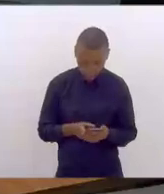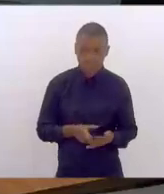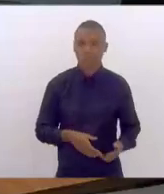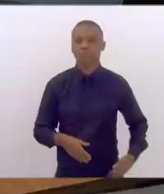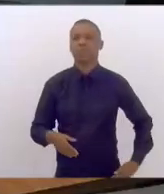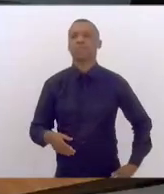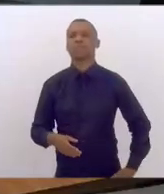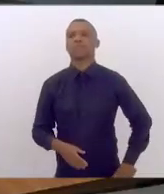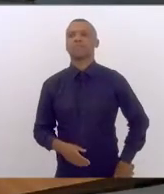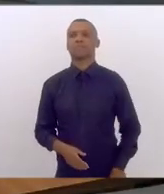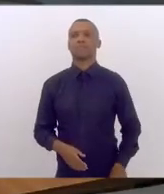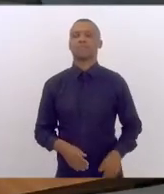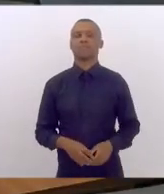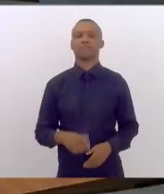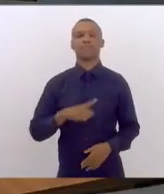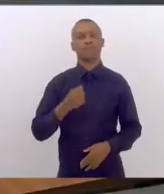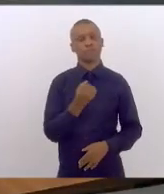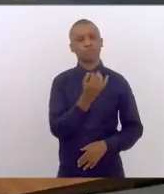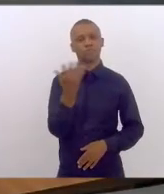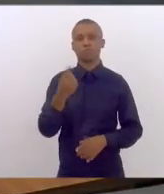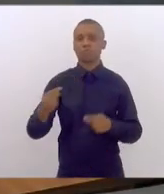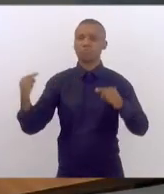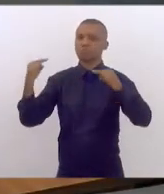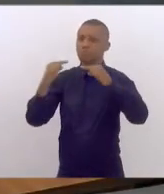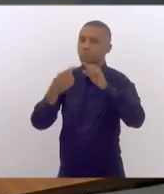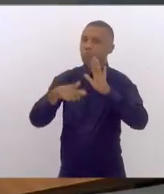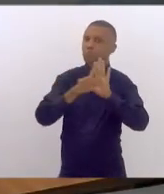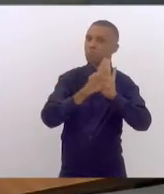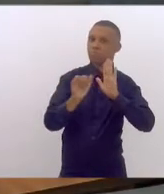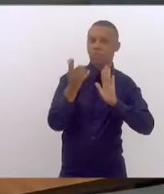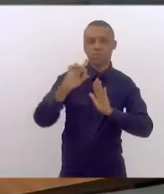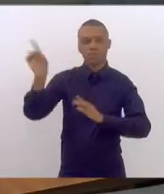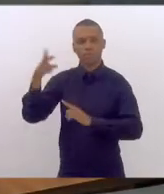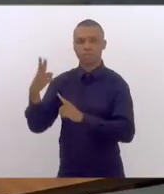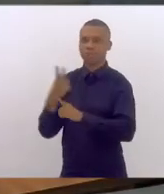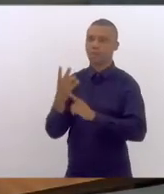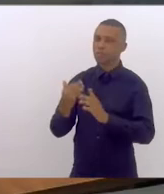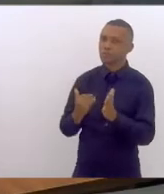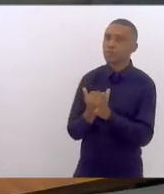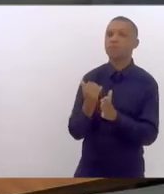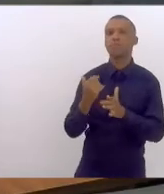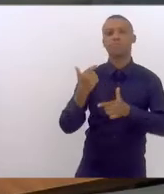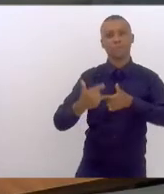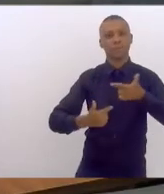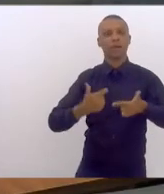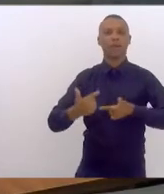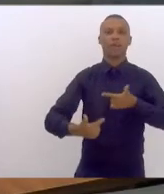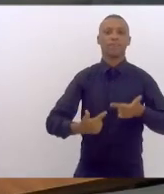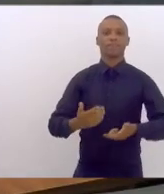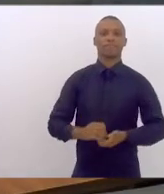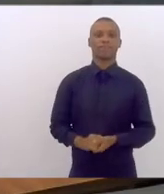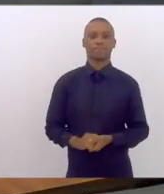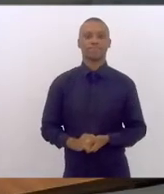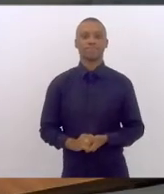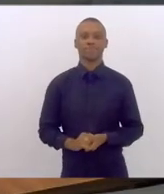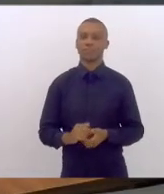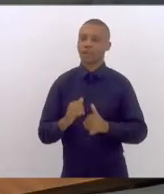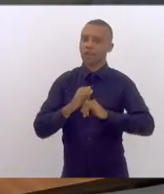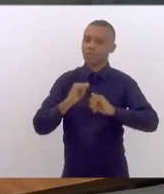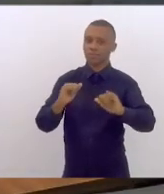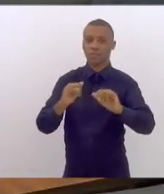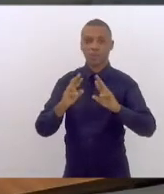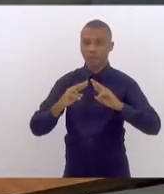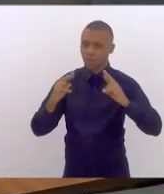havendo o número legal e sua proteção de Deus iniciamos os nossos trabalhos está aberta